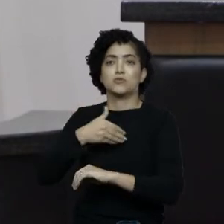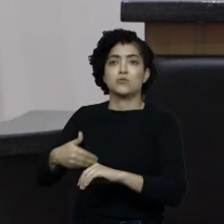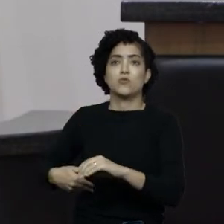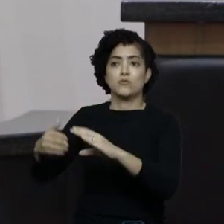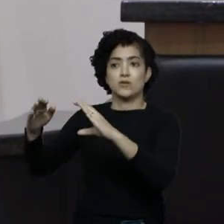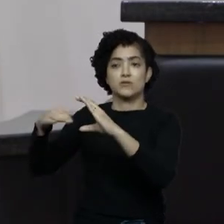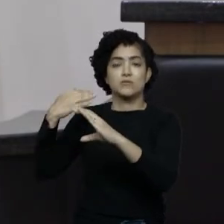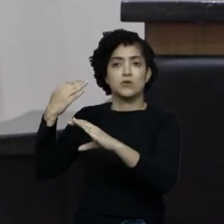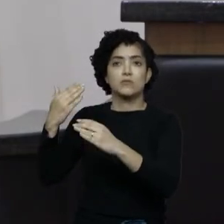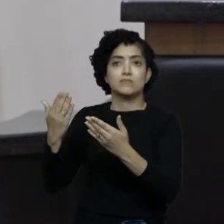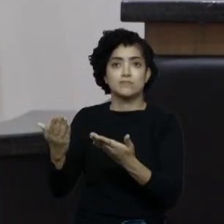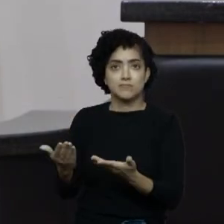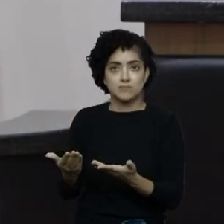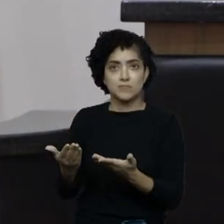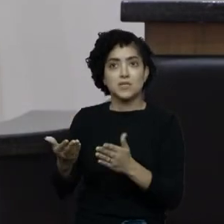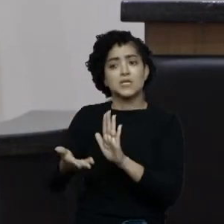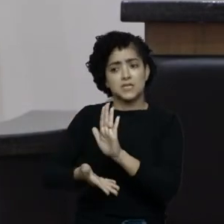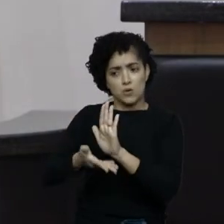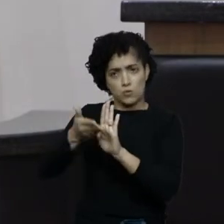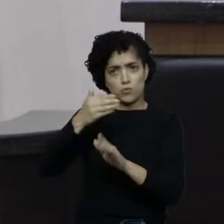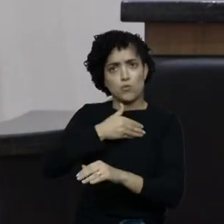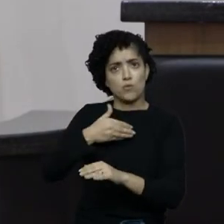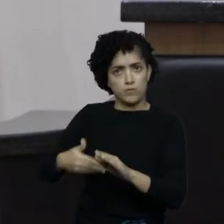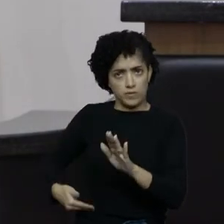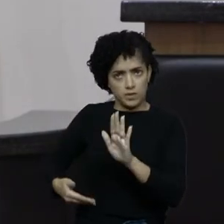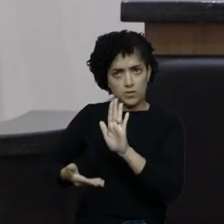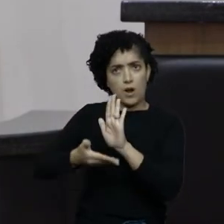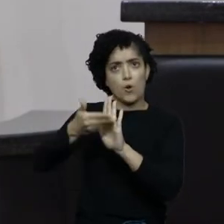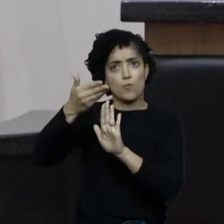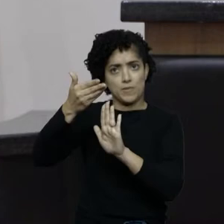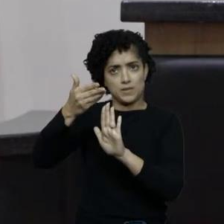então o governo aumenta imposto